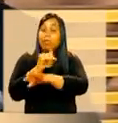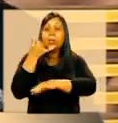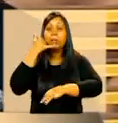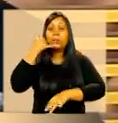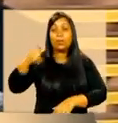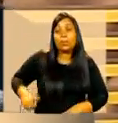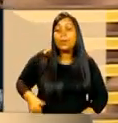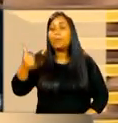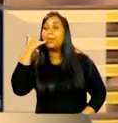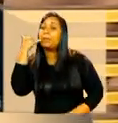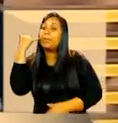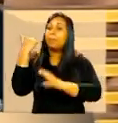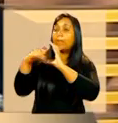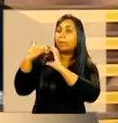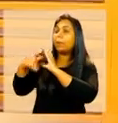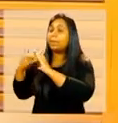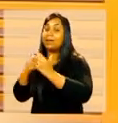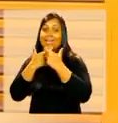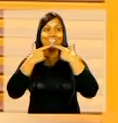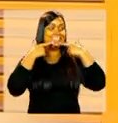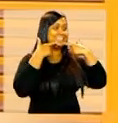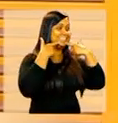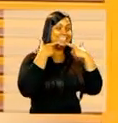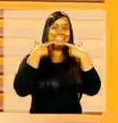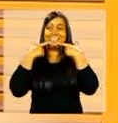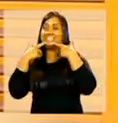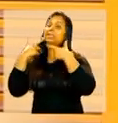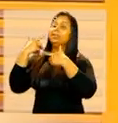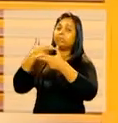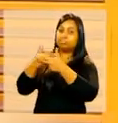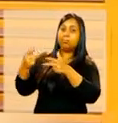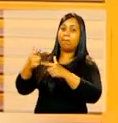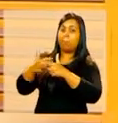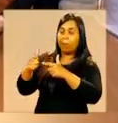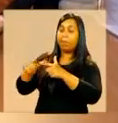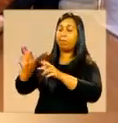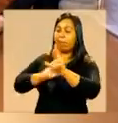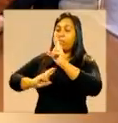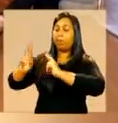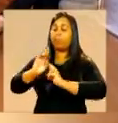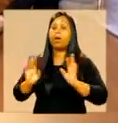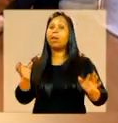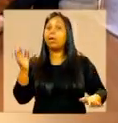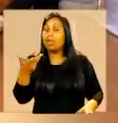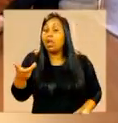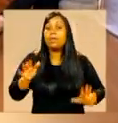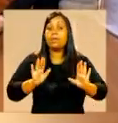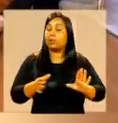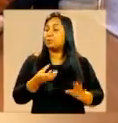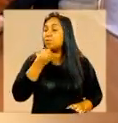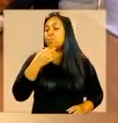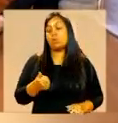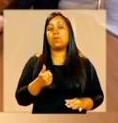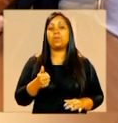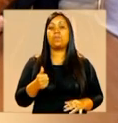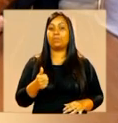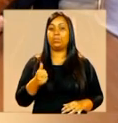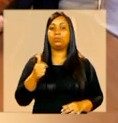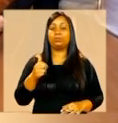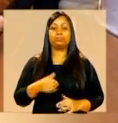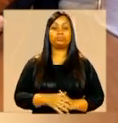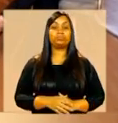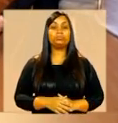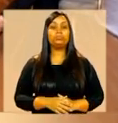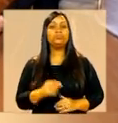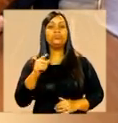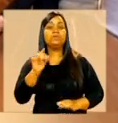o tempo todo E com sorriso no rosto, né? Isso. Então é bem corrido, mas é incrível, é um trabalho muito gostoso.